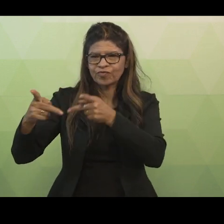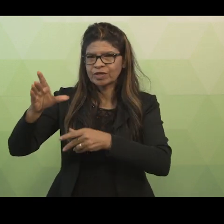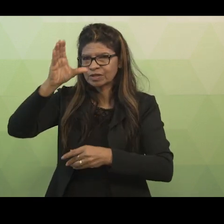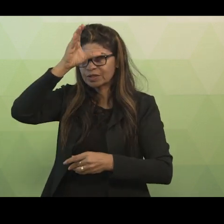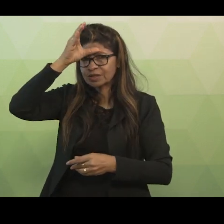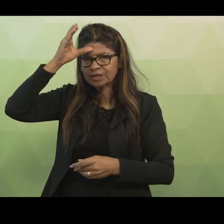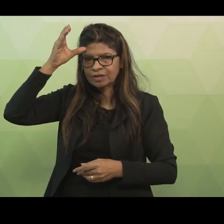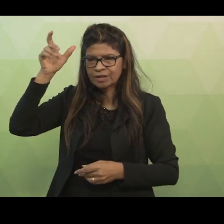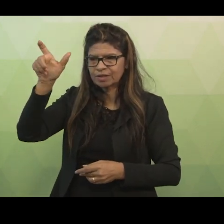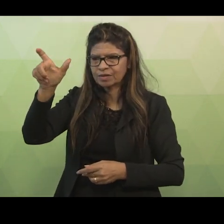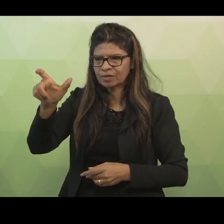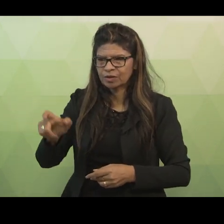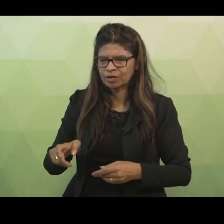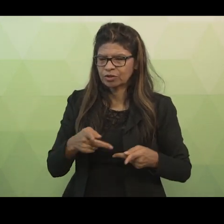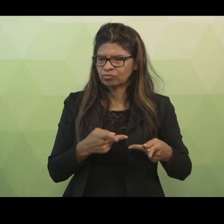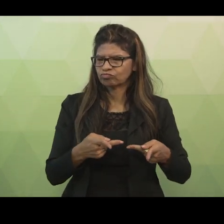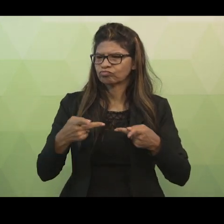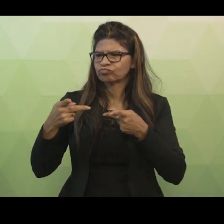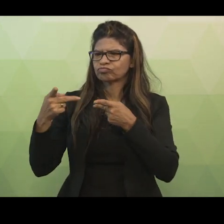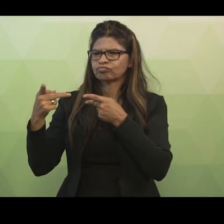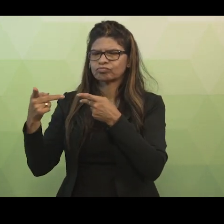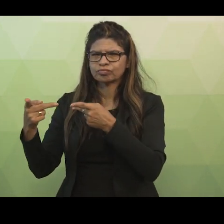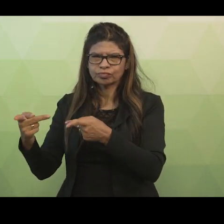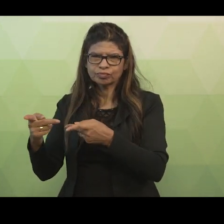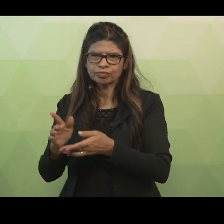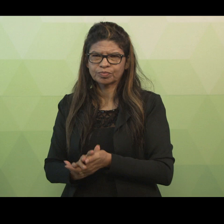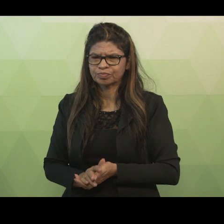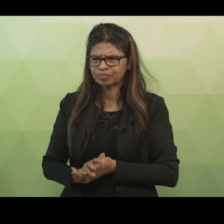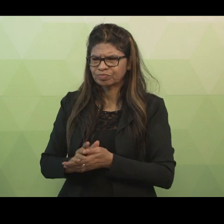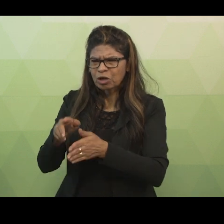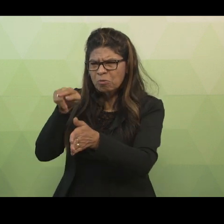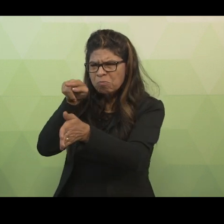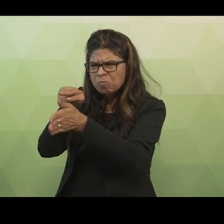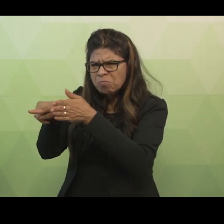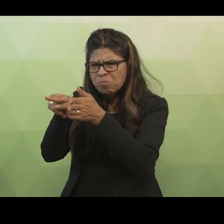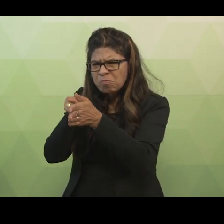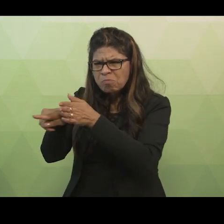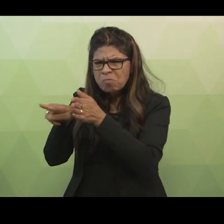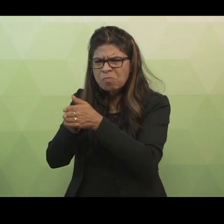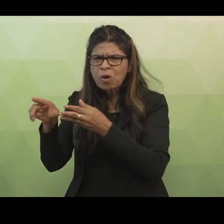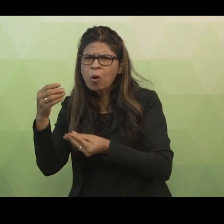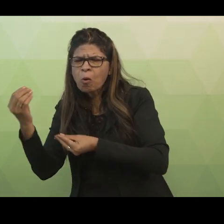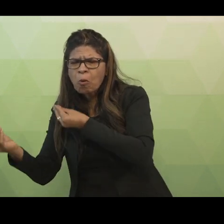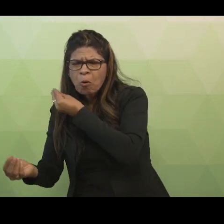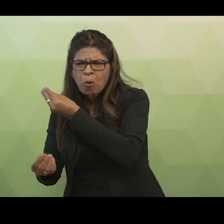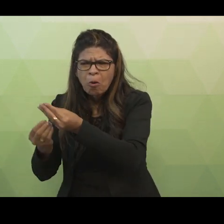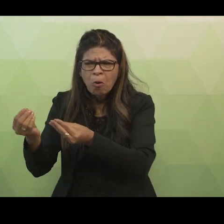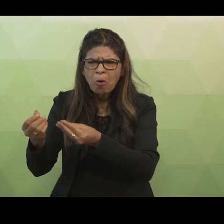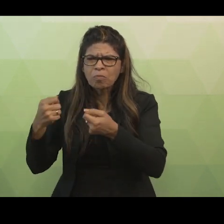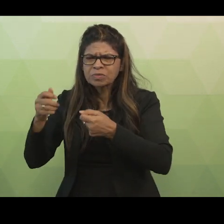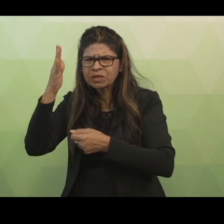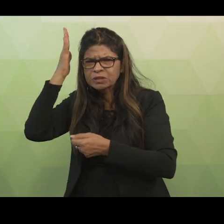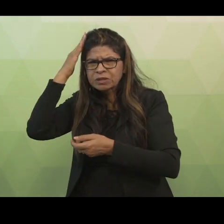só depois dar prosseguimento. Assim que o sistema recebe esta mensagem, ele envia uma mensagem à interface